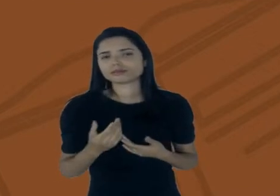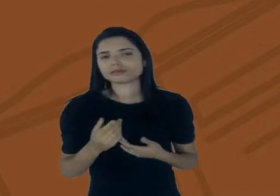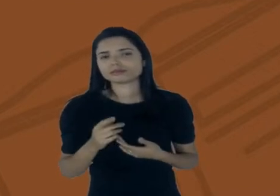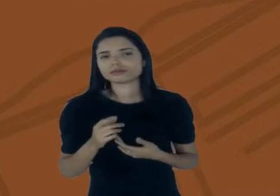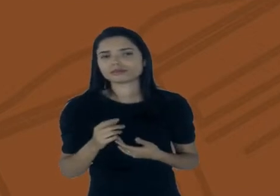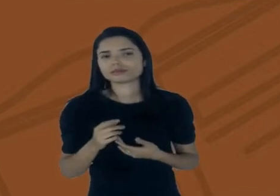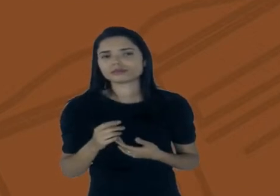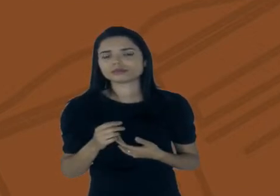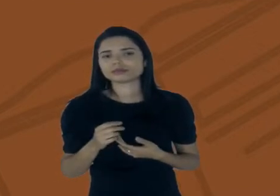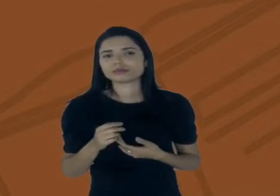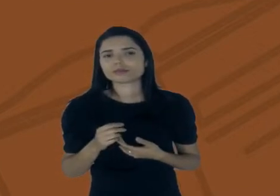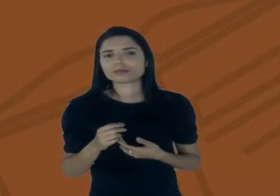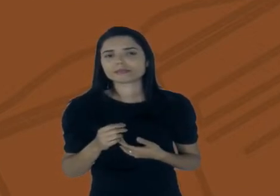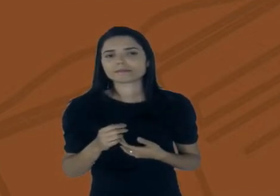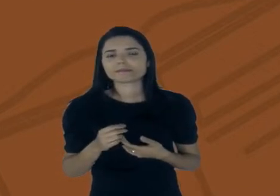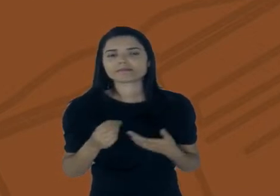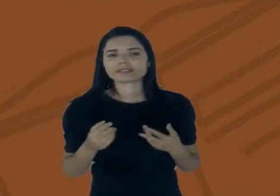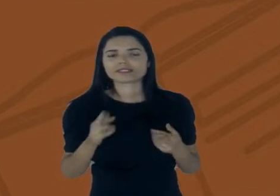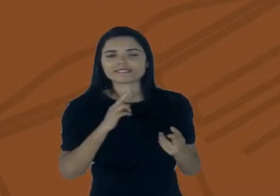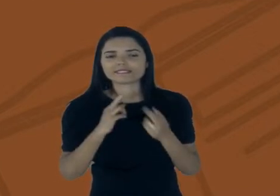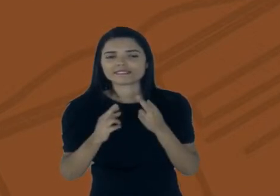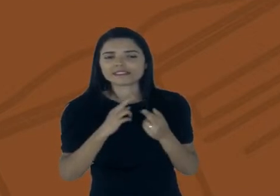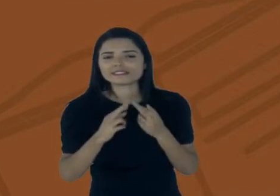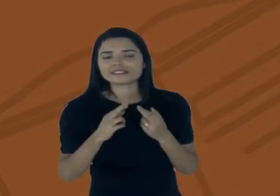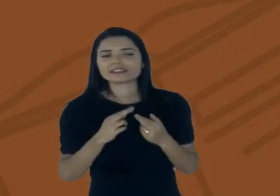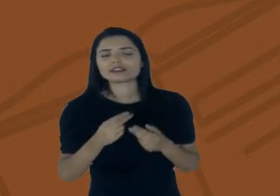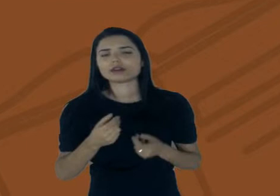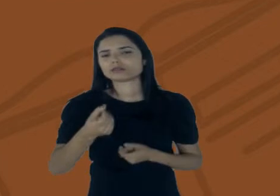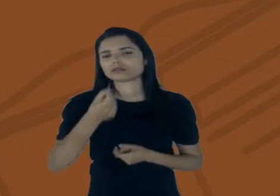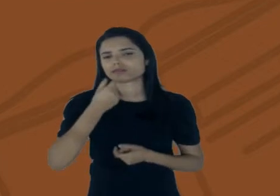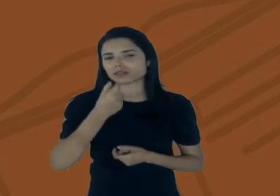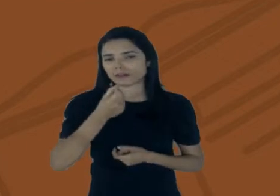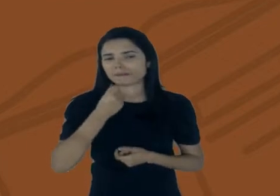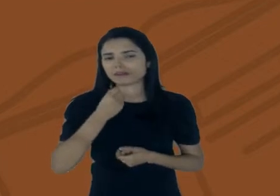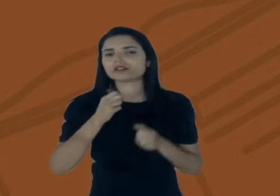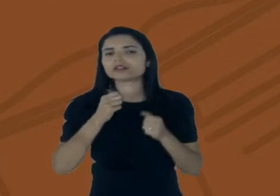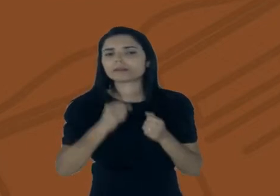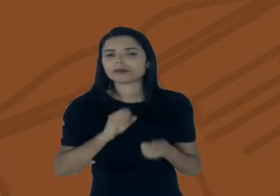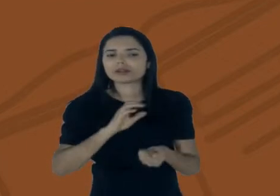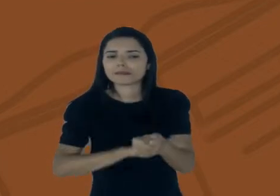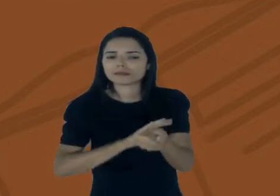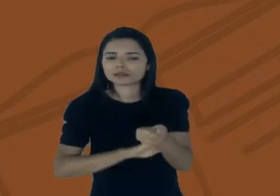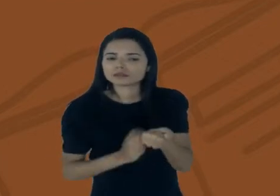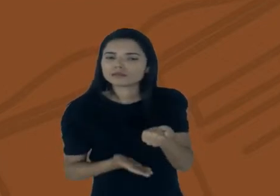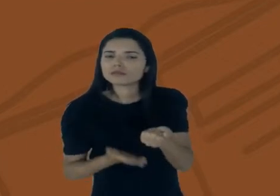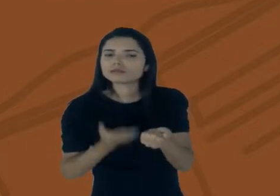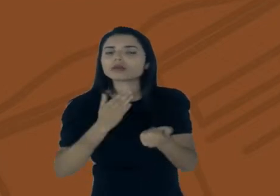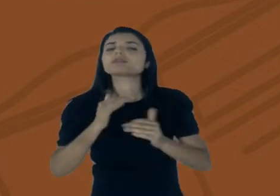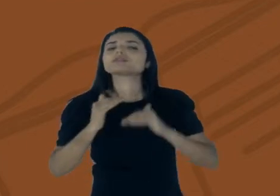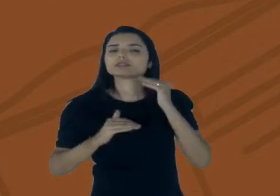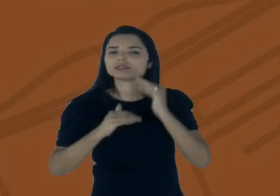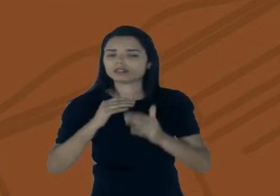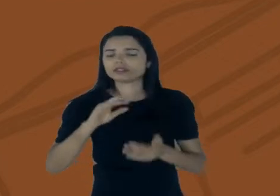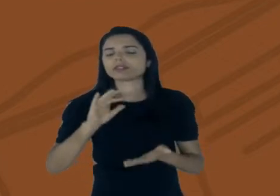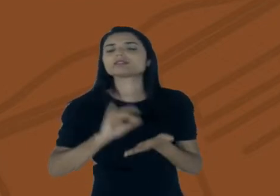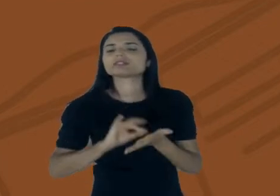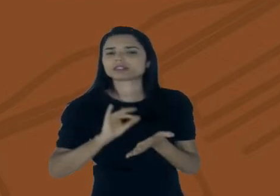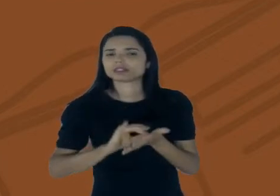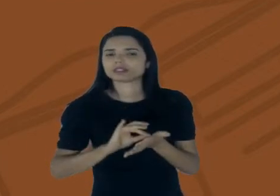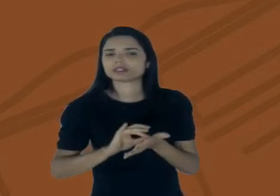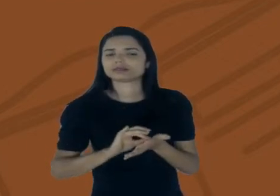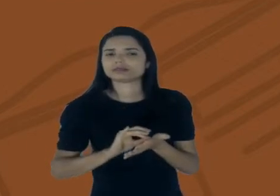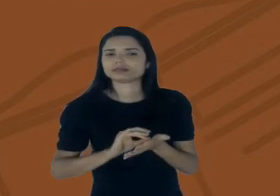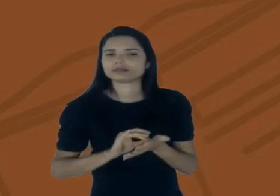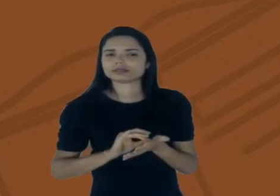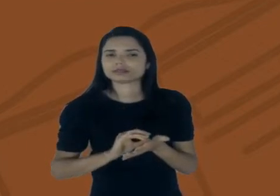questão aí, que ele fala também em relação a alguns fármacos, alguns remédios, eles podem induzir também um aumento da pressão arterial